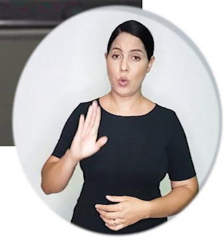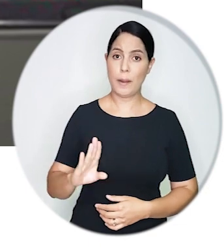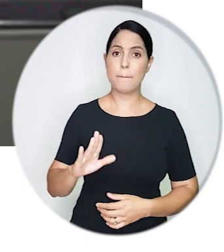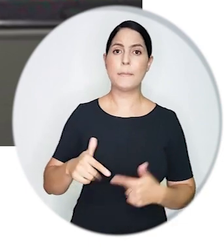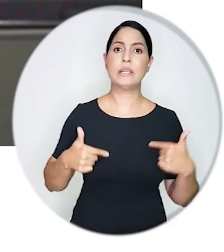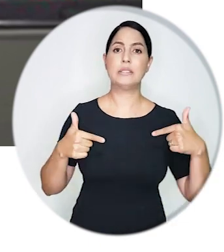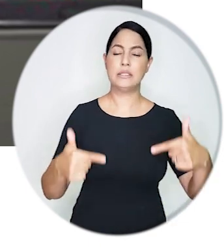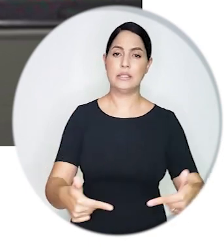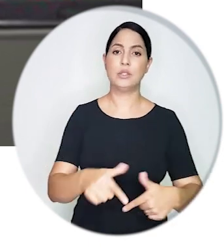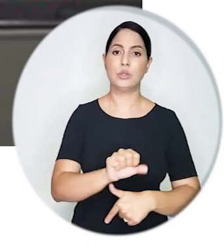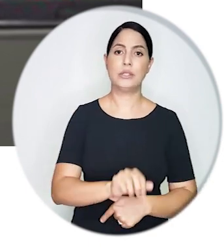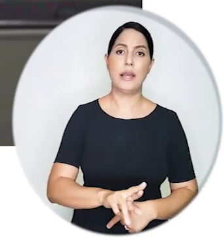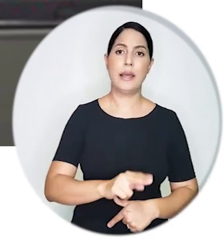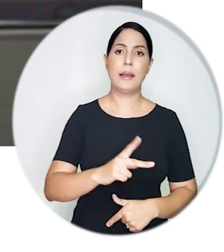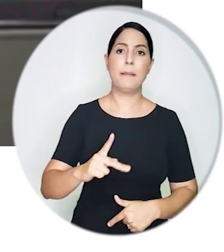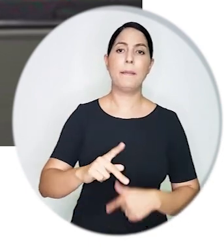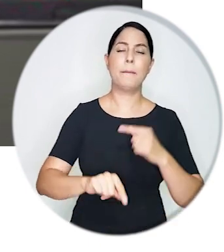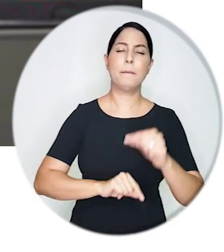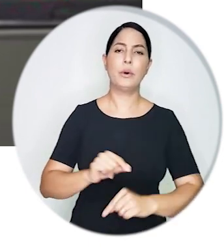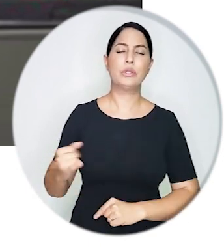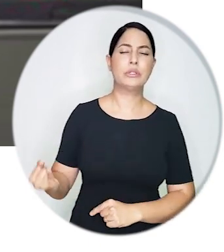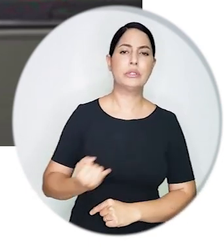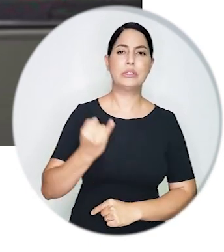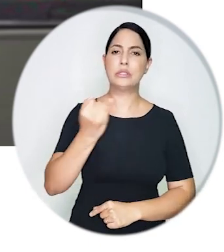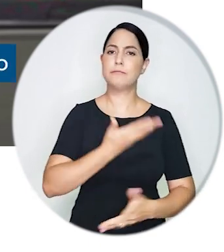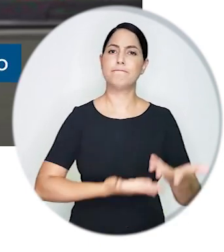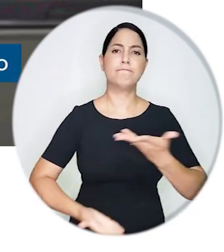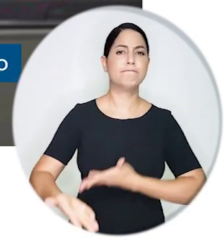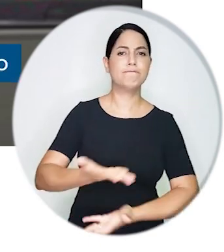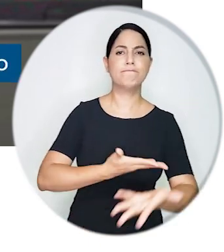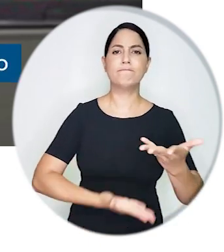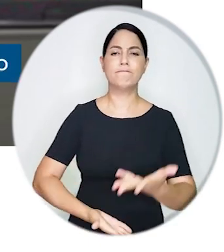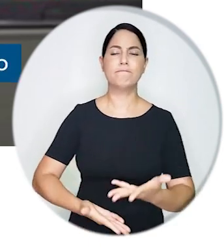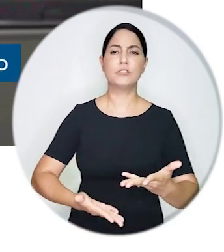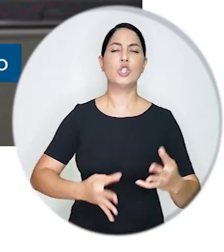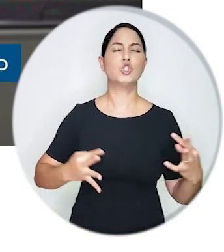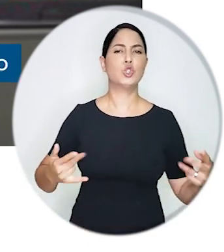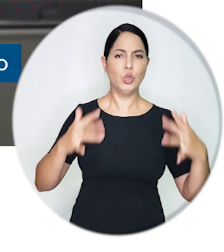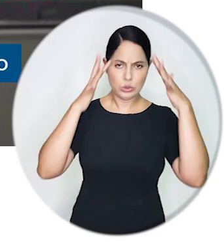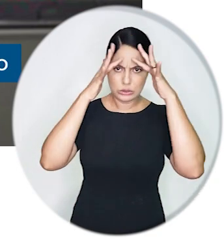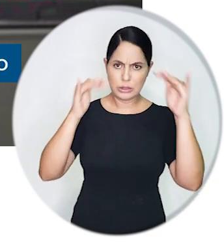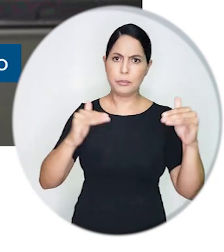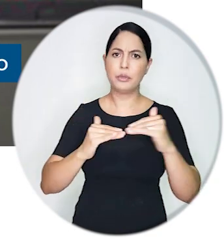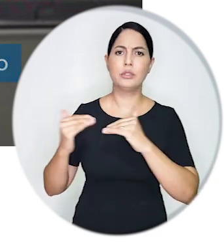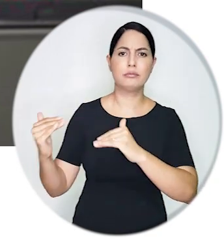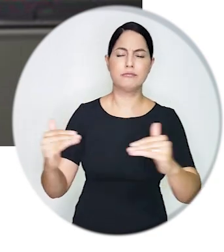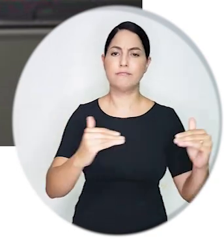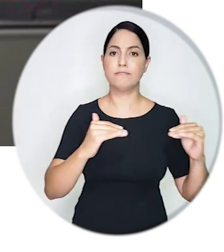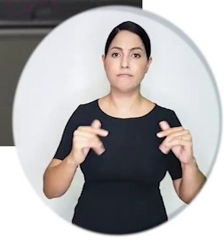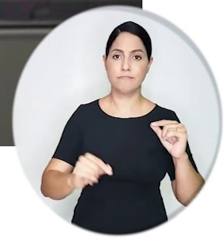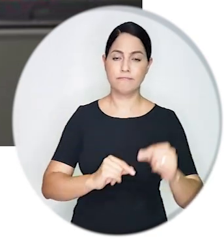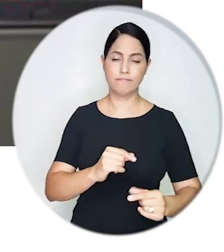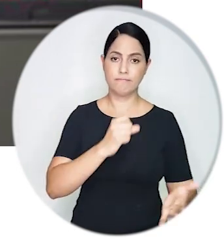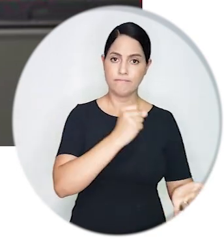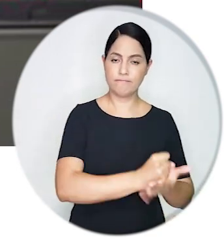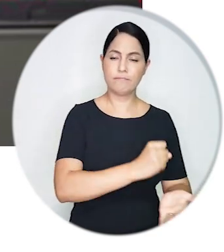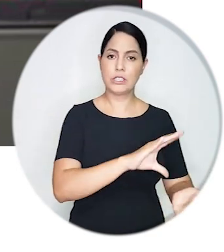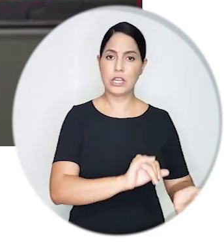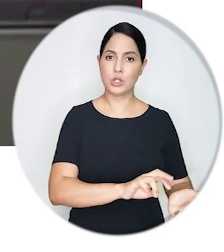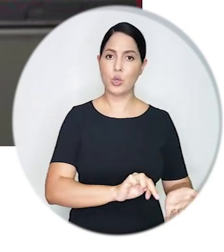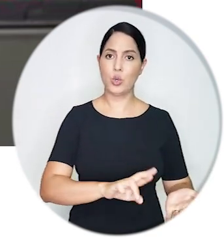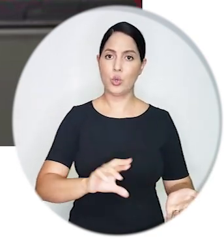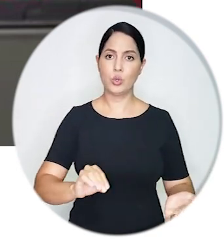na efetivação do SERP é fundamental. Com a unificação dos cartórios, nosso trabalho é garantir a segurança jurídica de ambos os